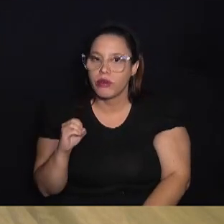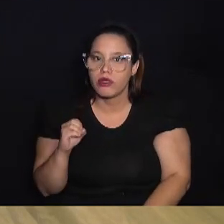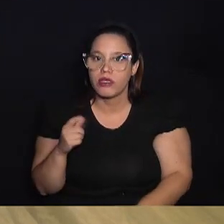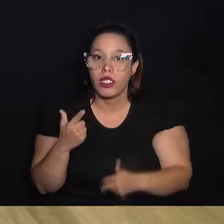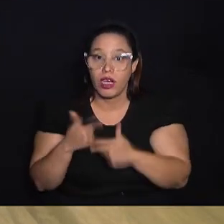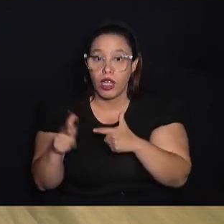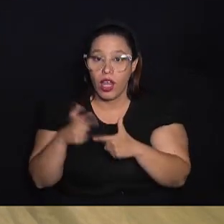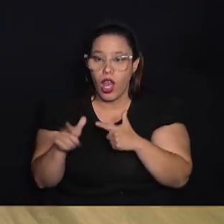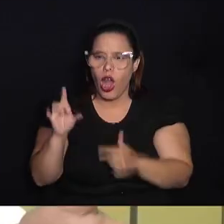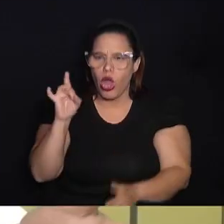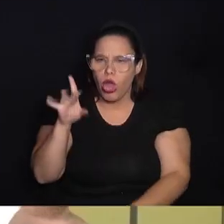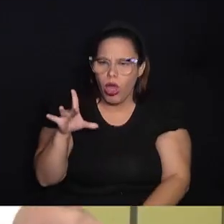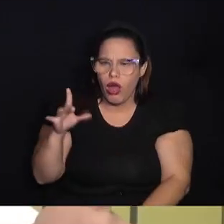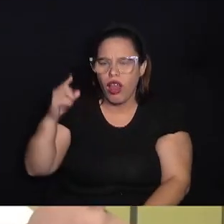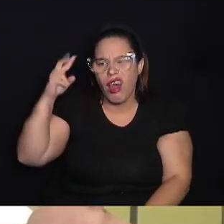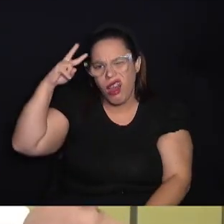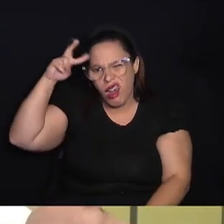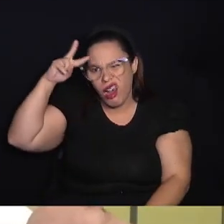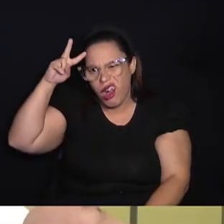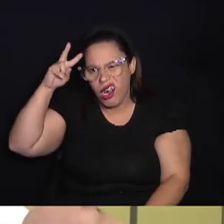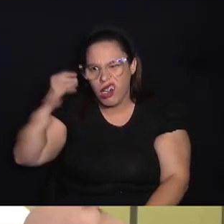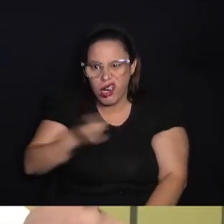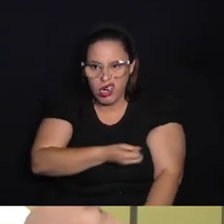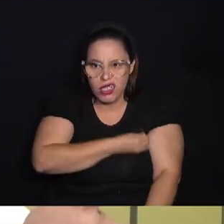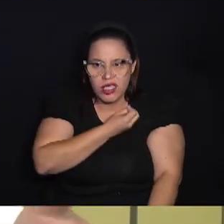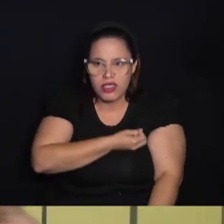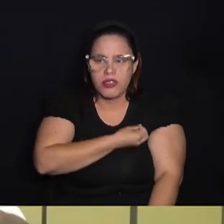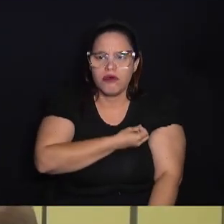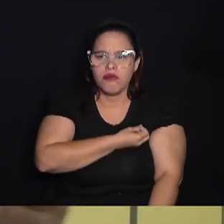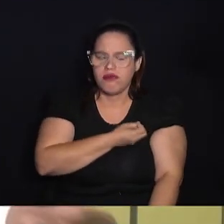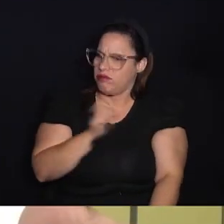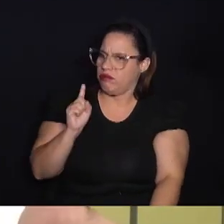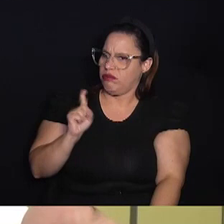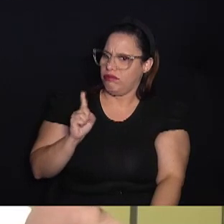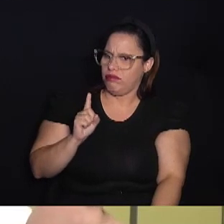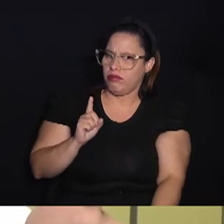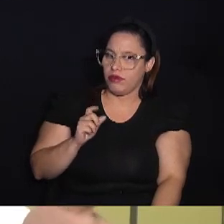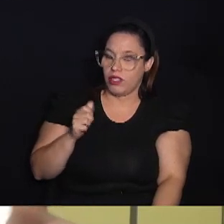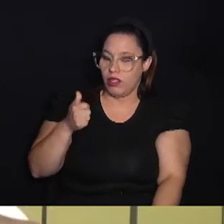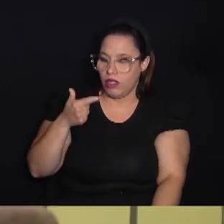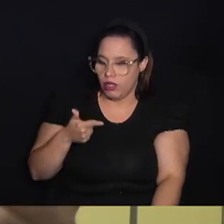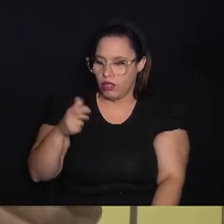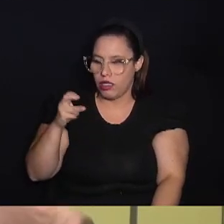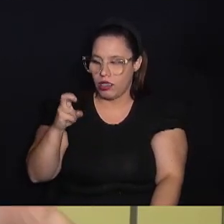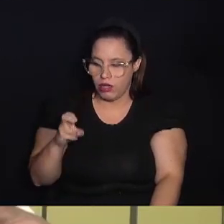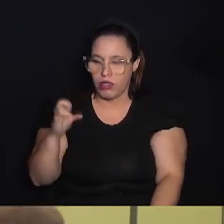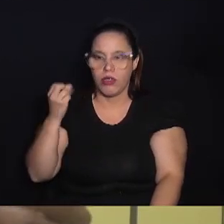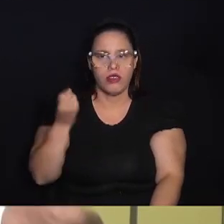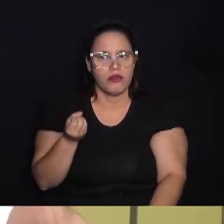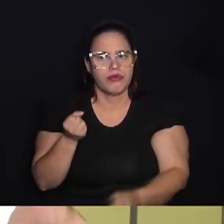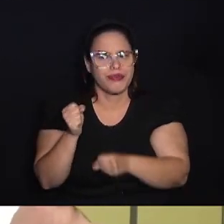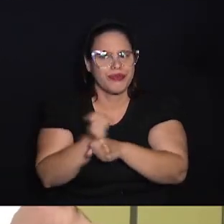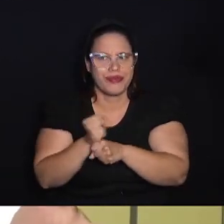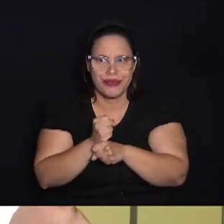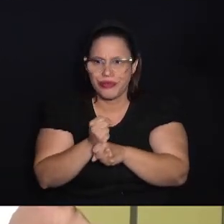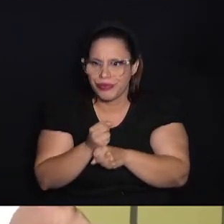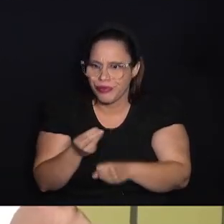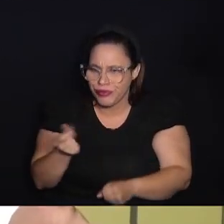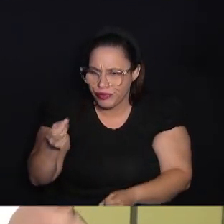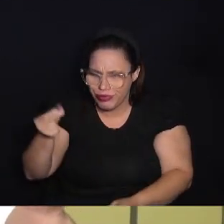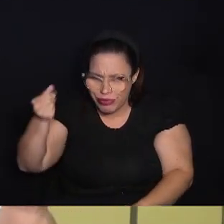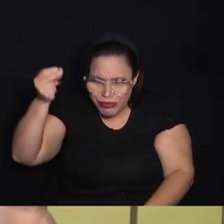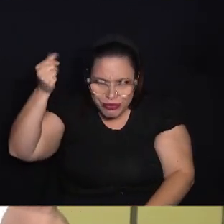tem história para contar quem viveu Campinas com seus 250 anos 250 anos 250 anos tem muita vida e muita história para ser